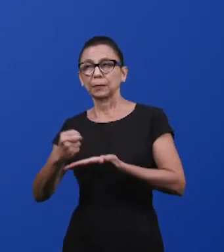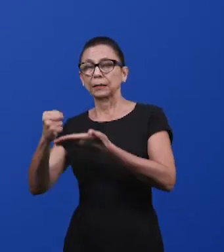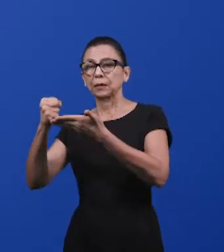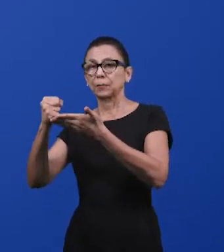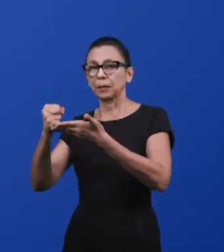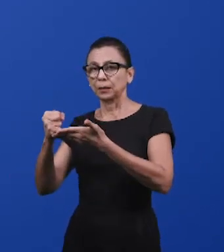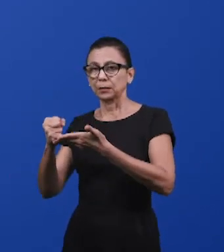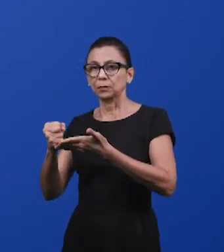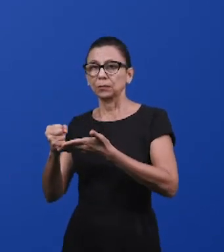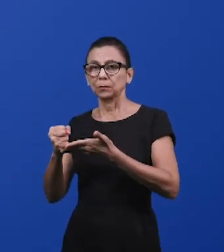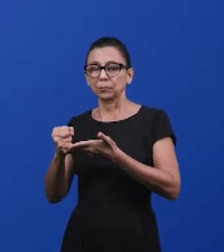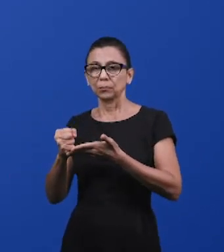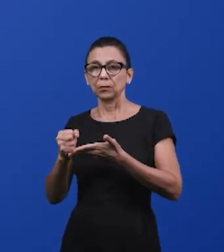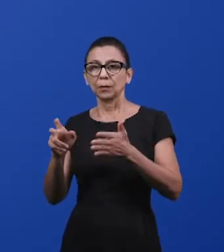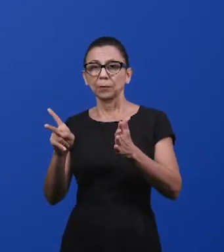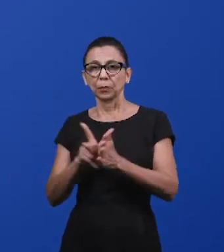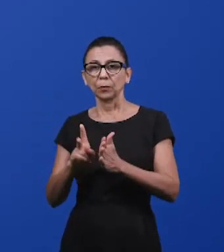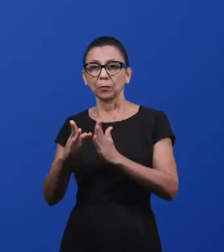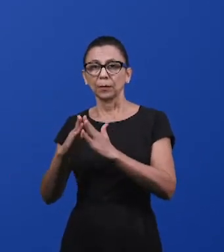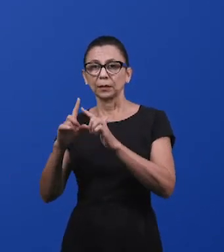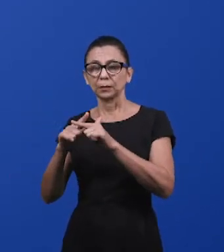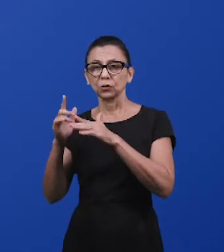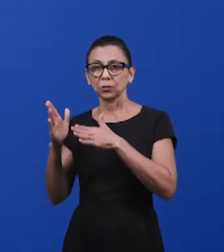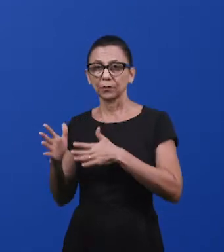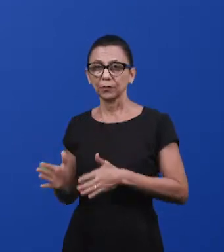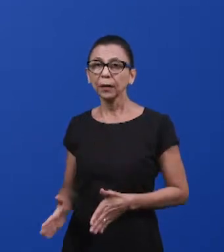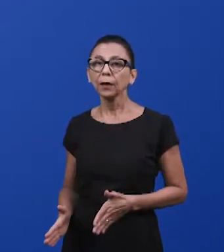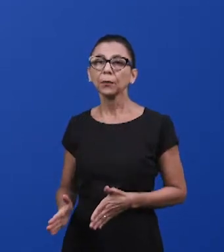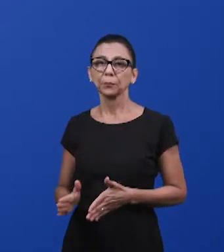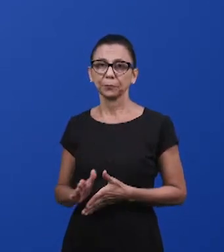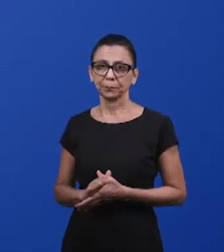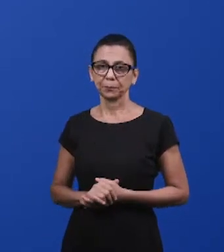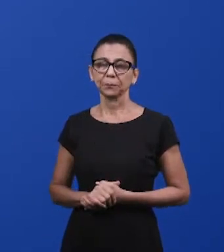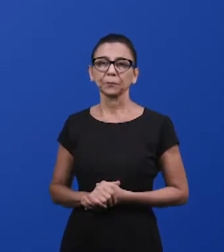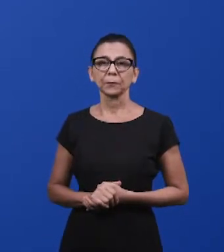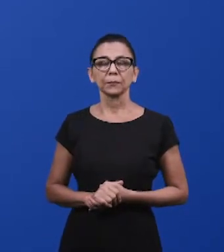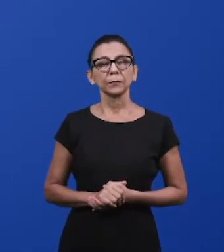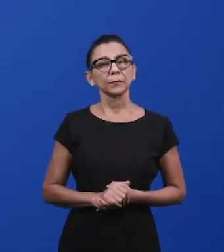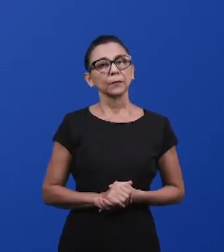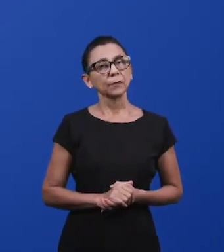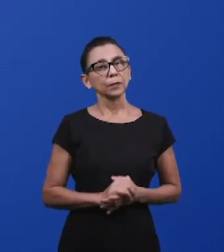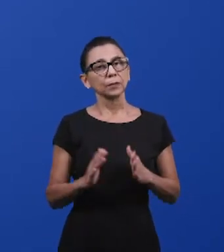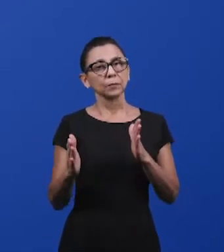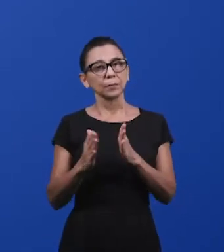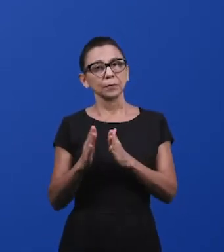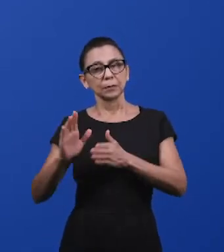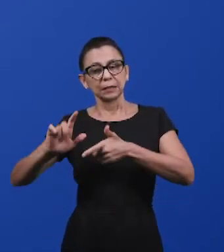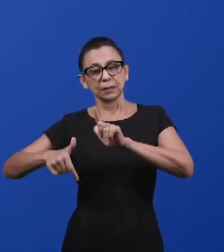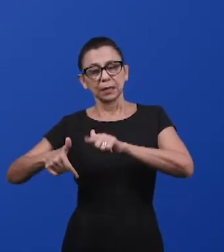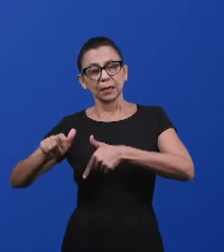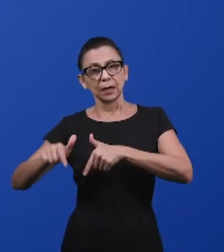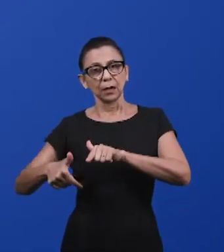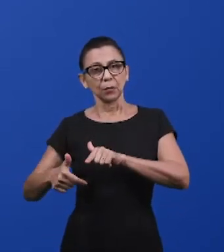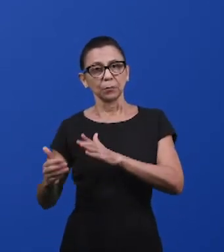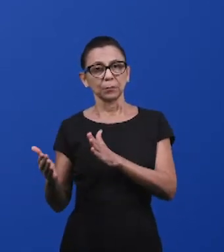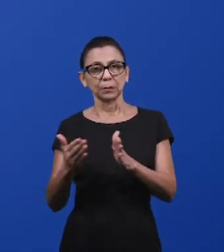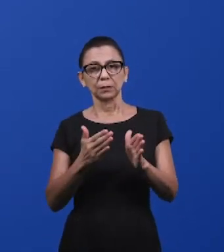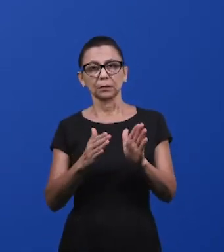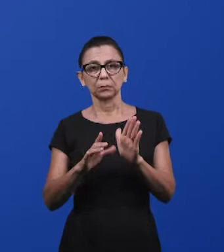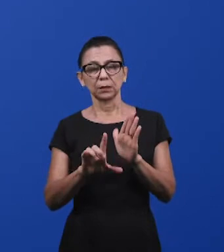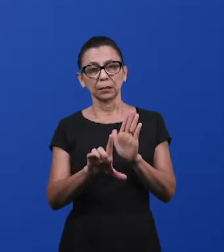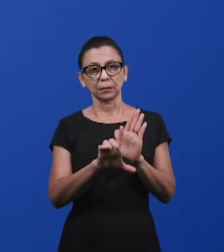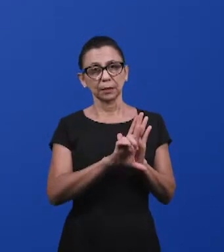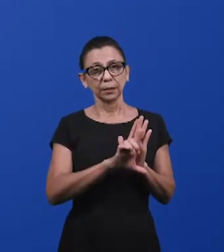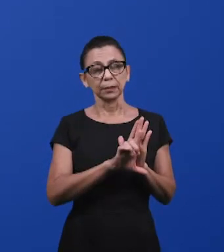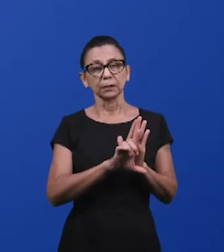Cordeiro na eternidade. Abre-se então um período novamente que será para Israel, período da lei, em